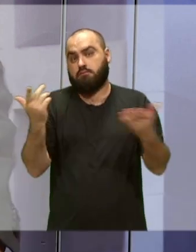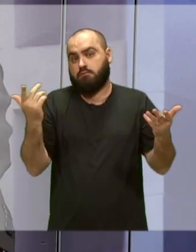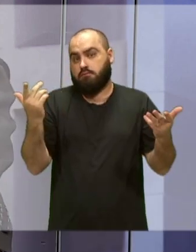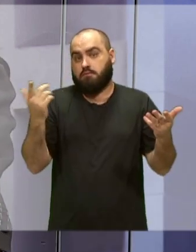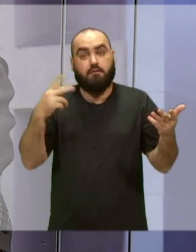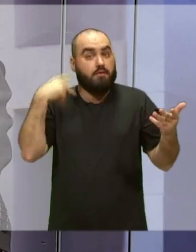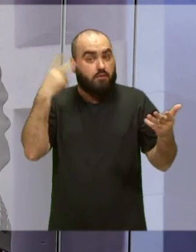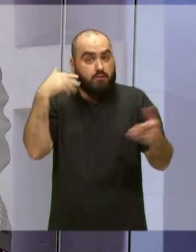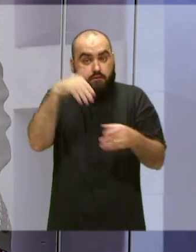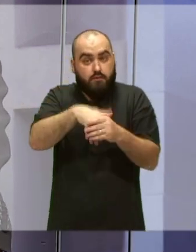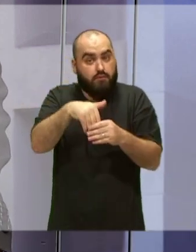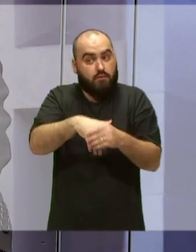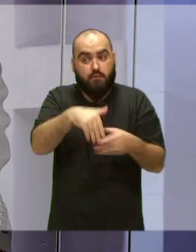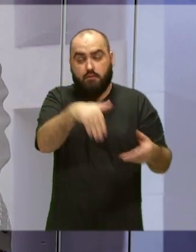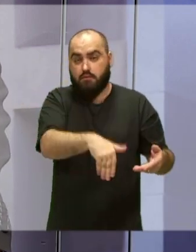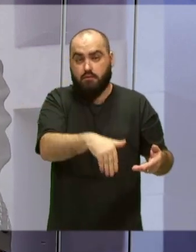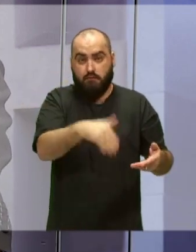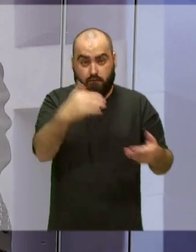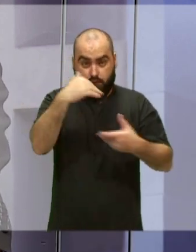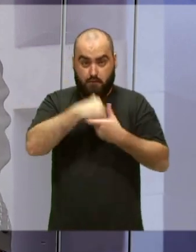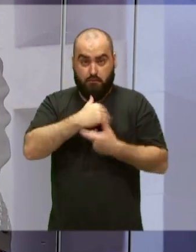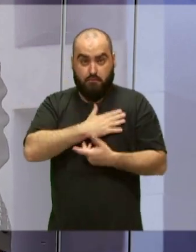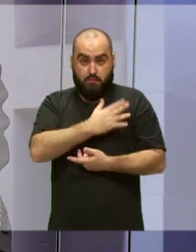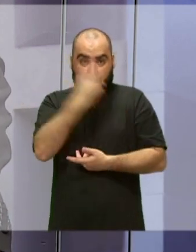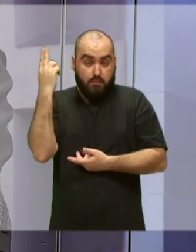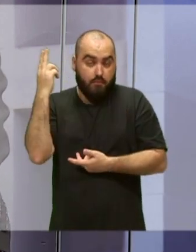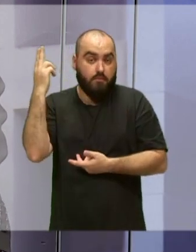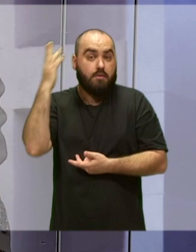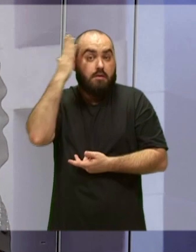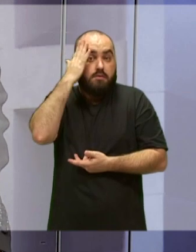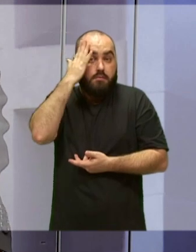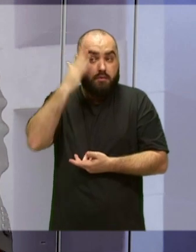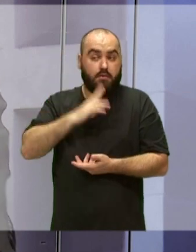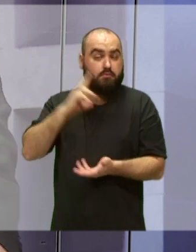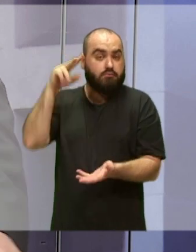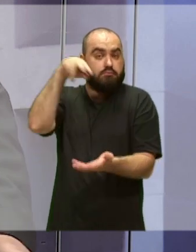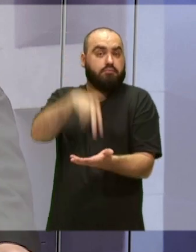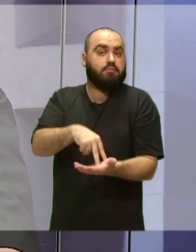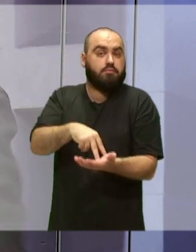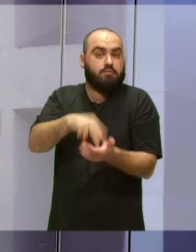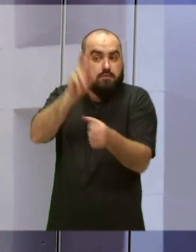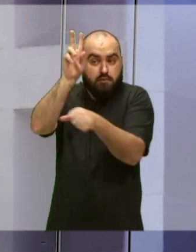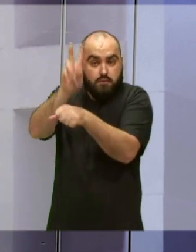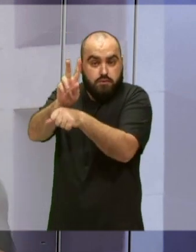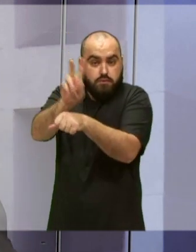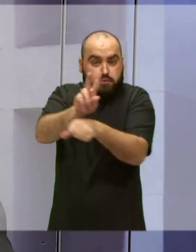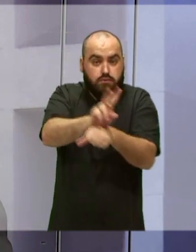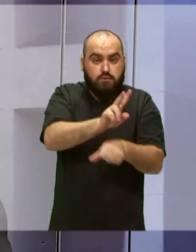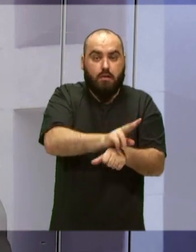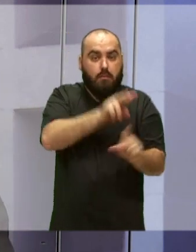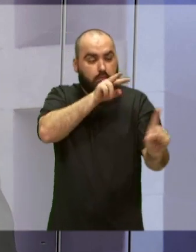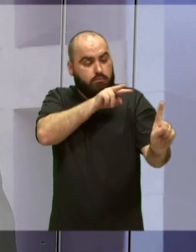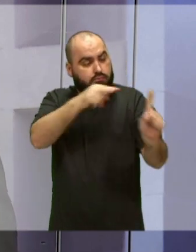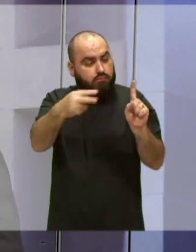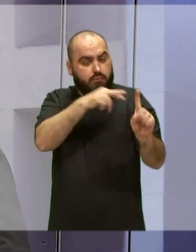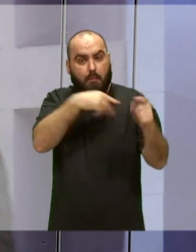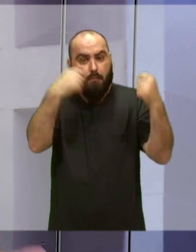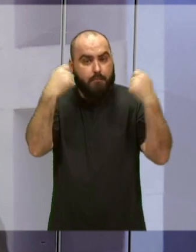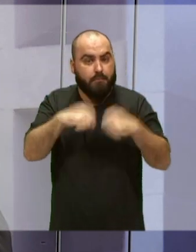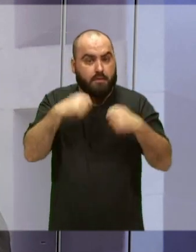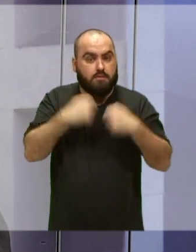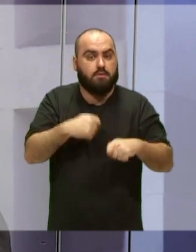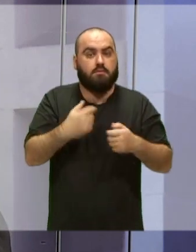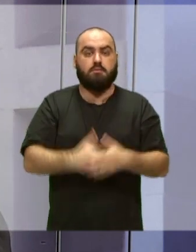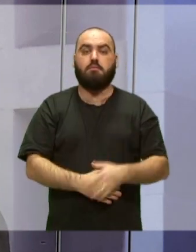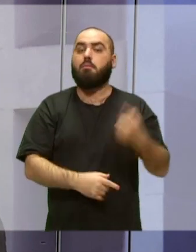isso você que votou votou por exemplo em mim sabe que eu estou aqui para legislar na questão mais transparente possível por qu mais